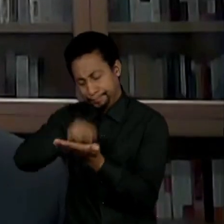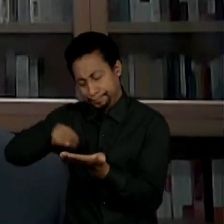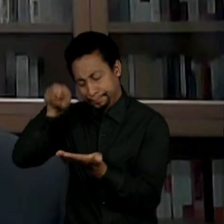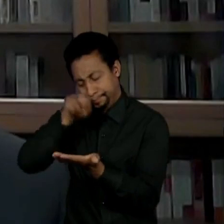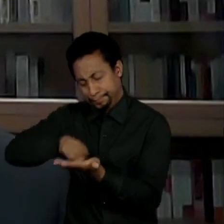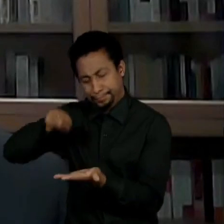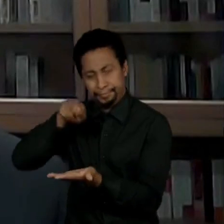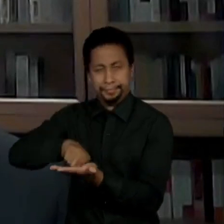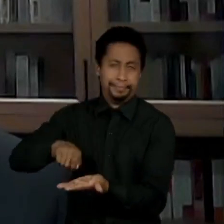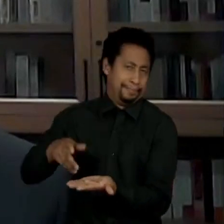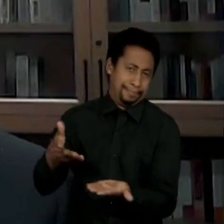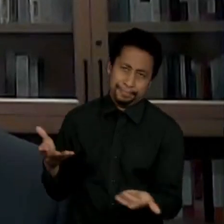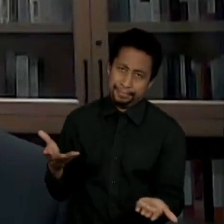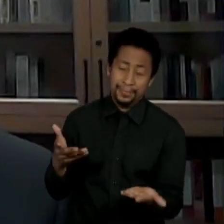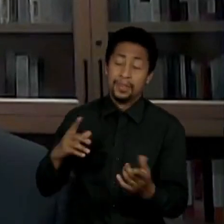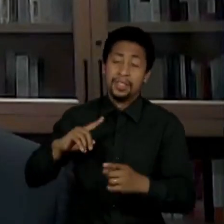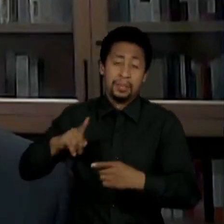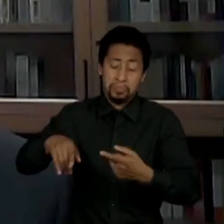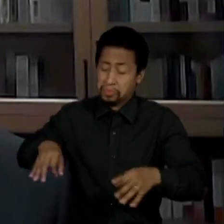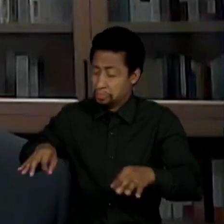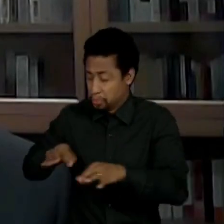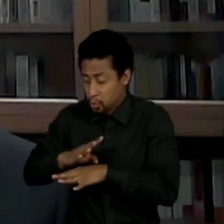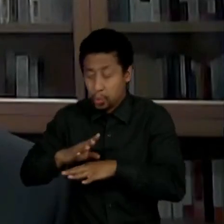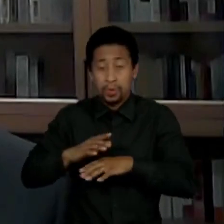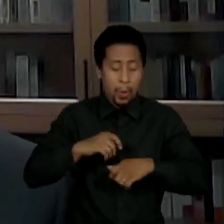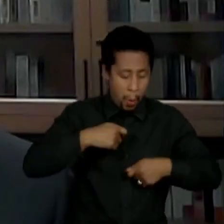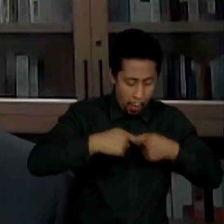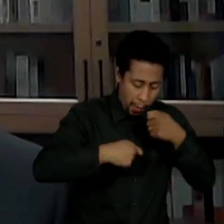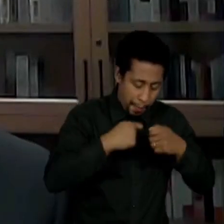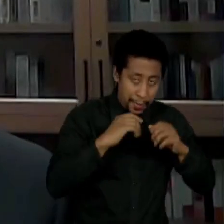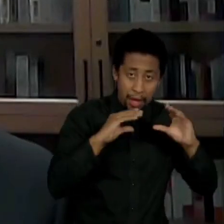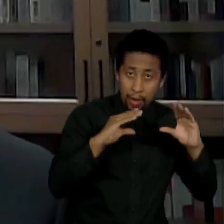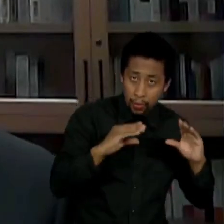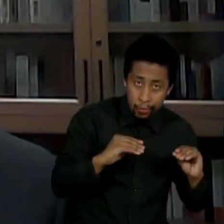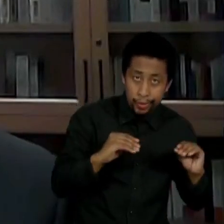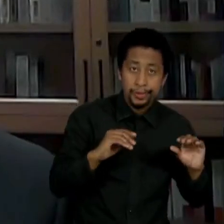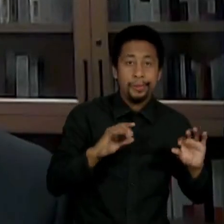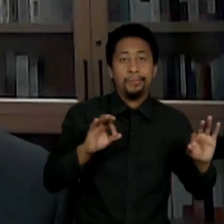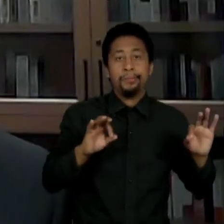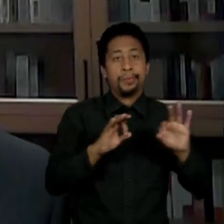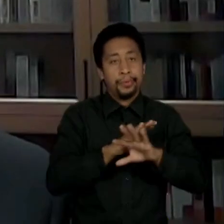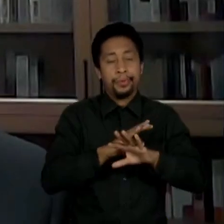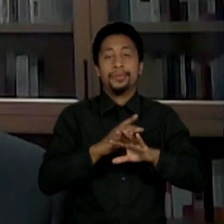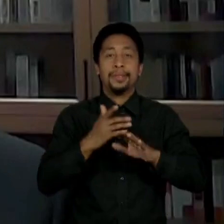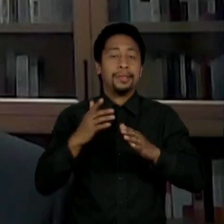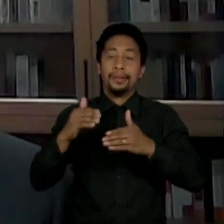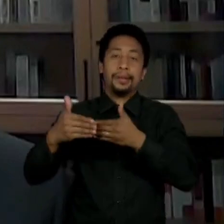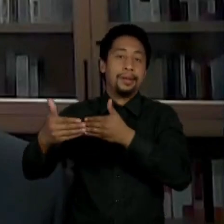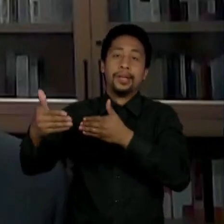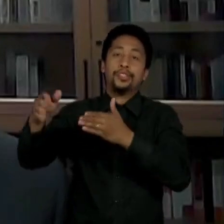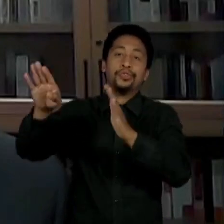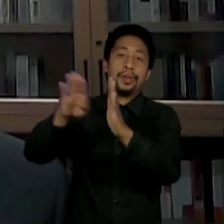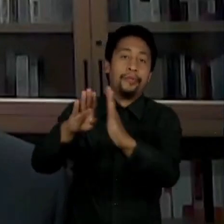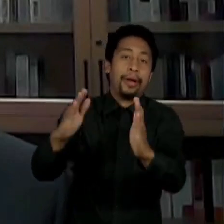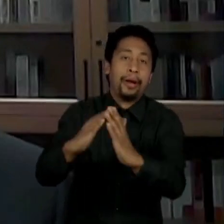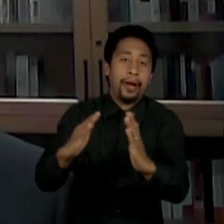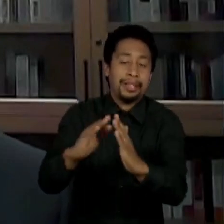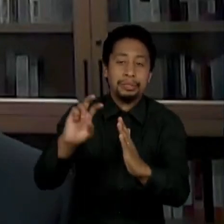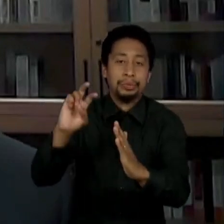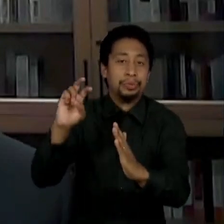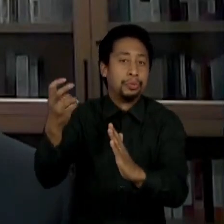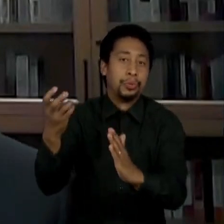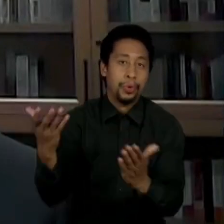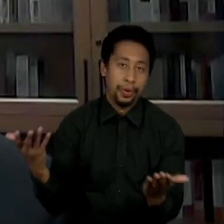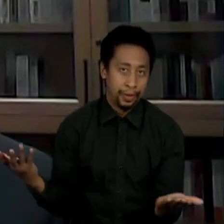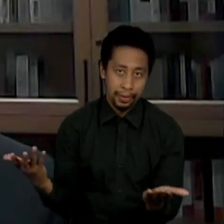e depois de ter dinner. E depois de cinco horas no dia, sete horas a dia, para ler.